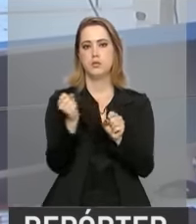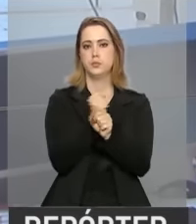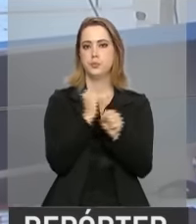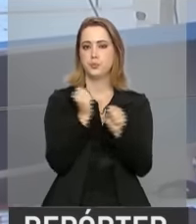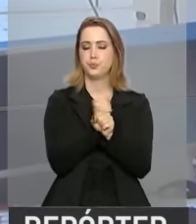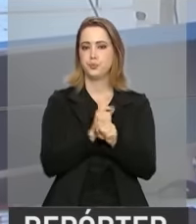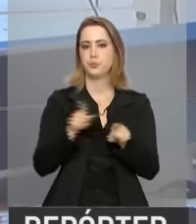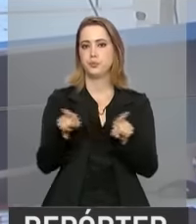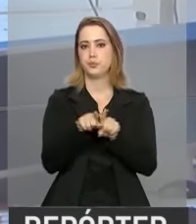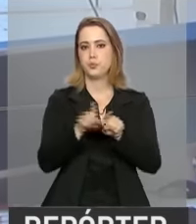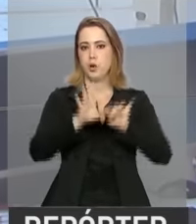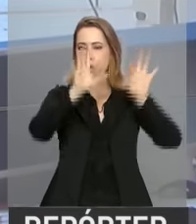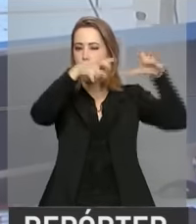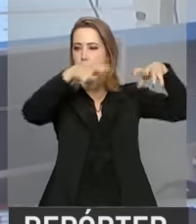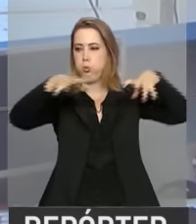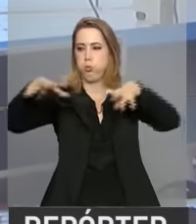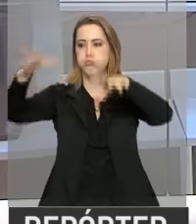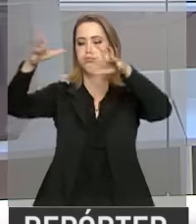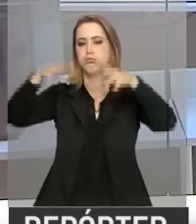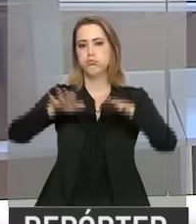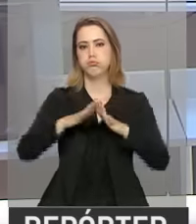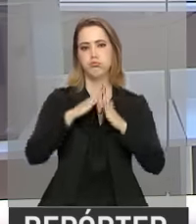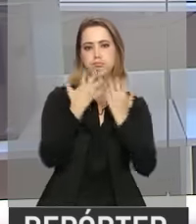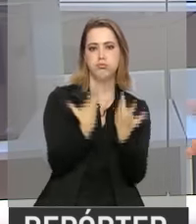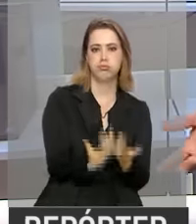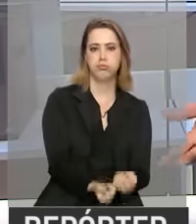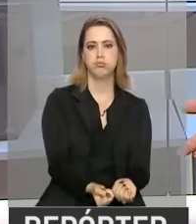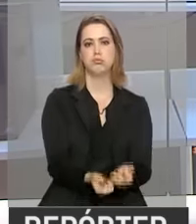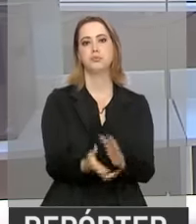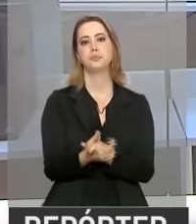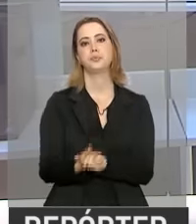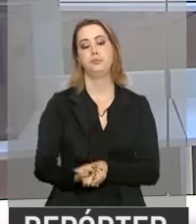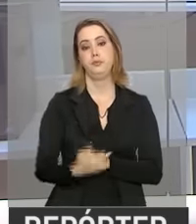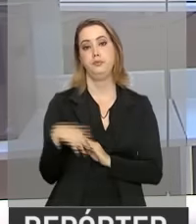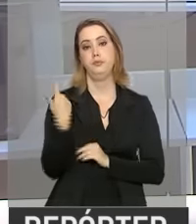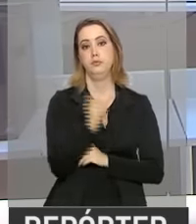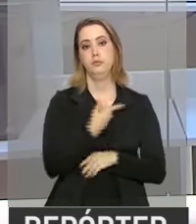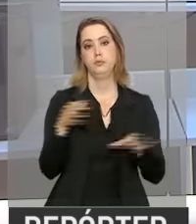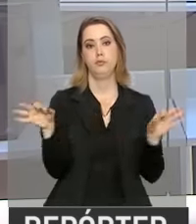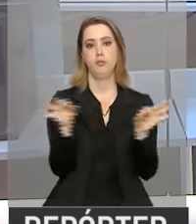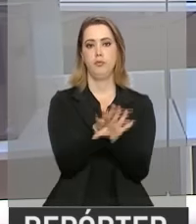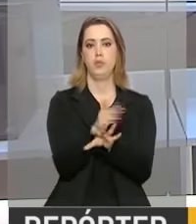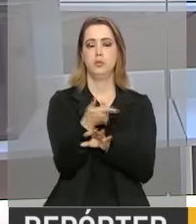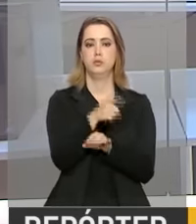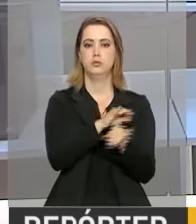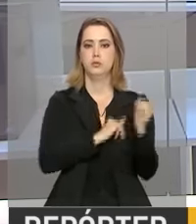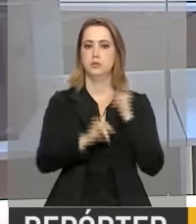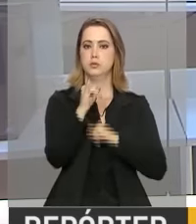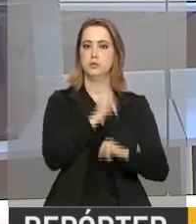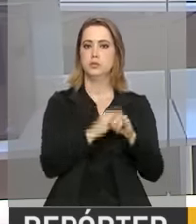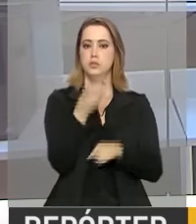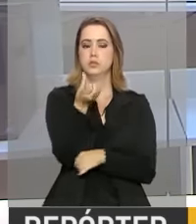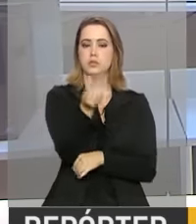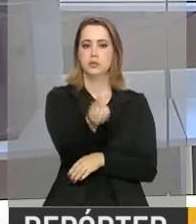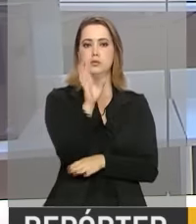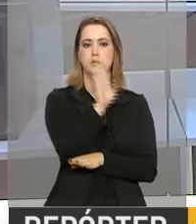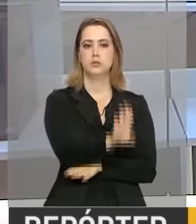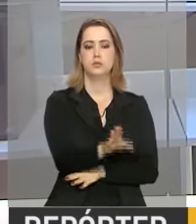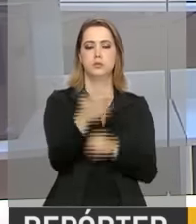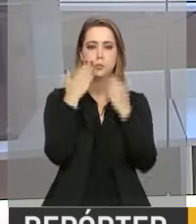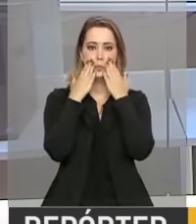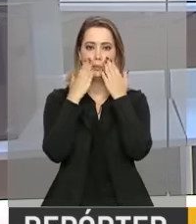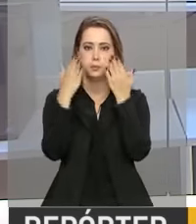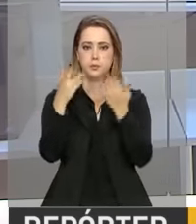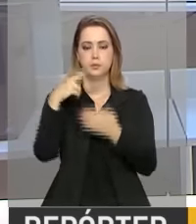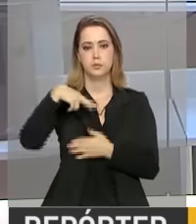danos causados por enxurradas na região. E nós ficamos por aqui. Voltamos a qualquer momento com outras informações ou às 18h